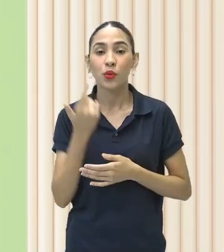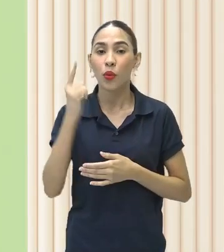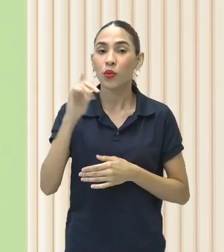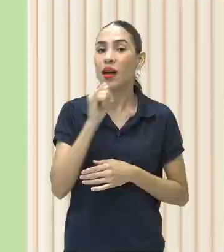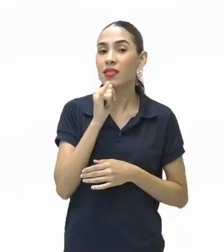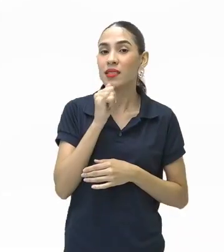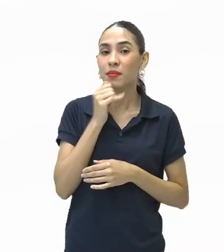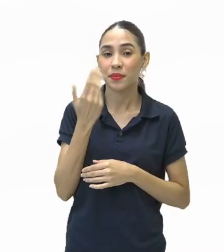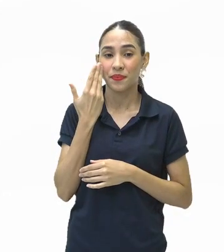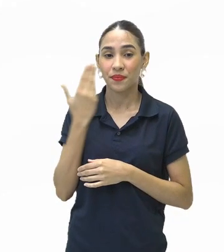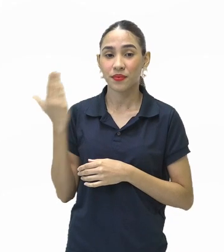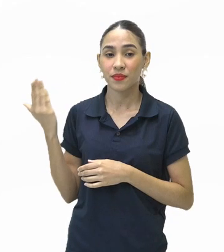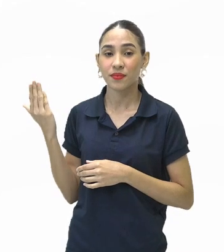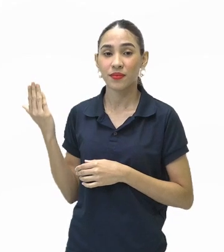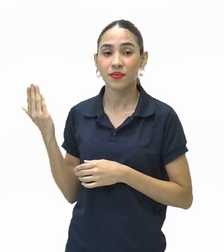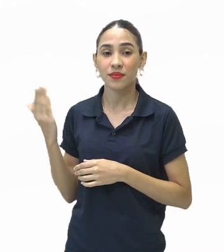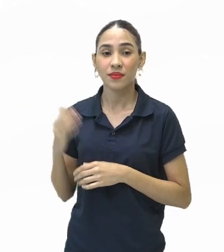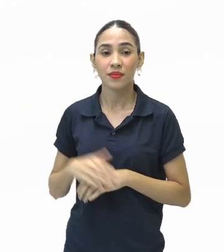dê uma olhada.